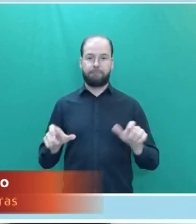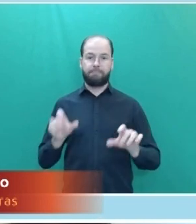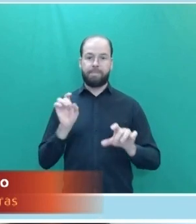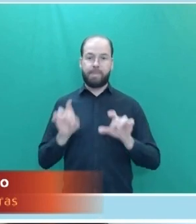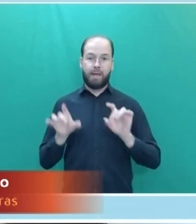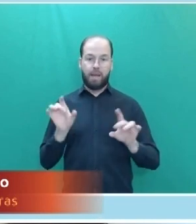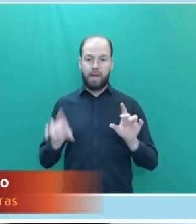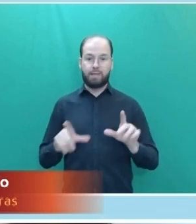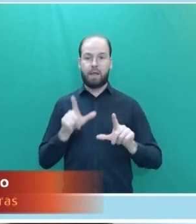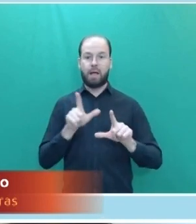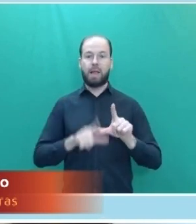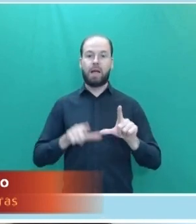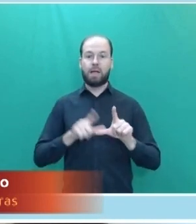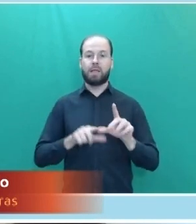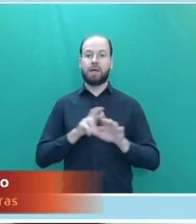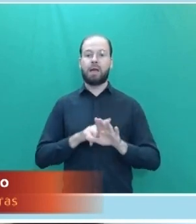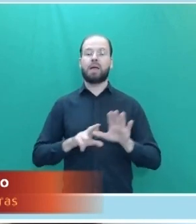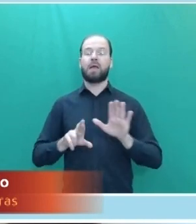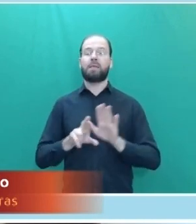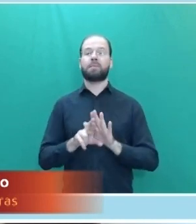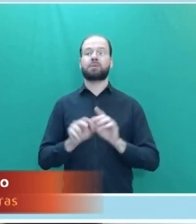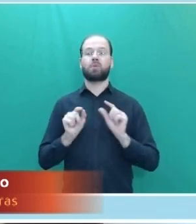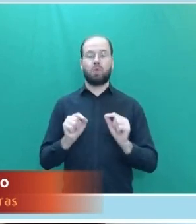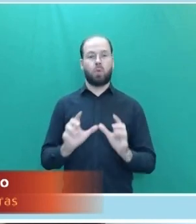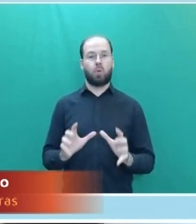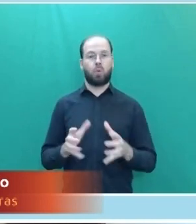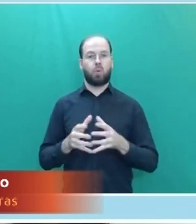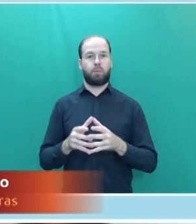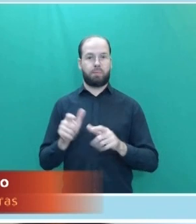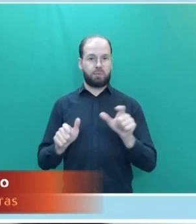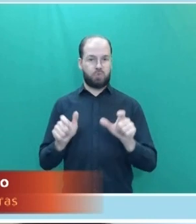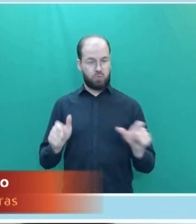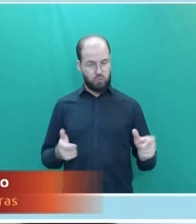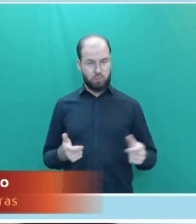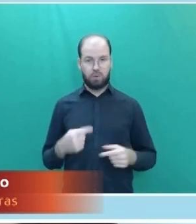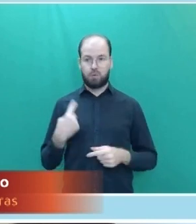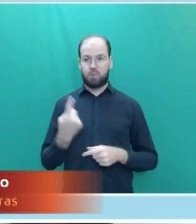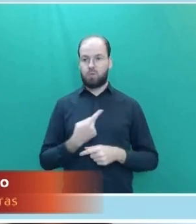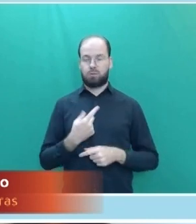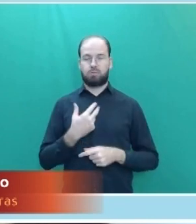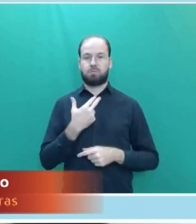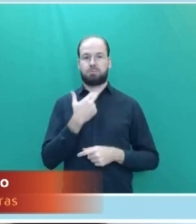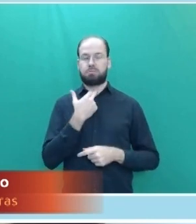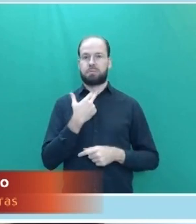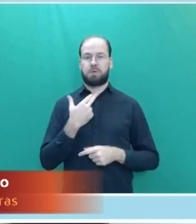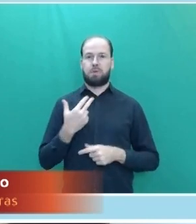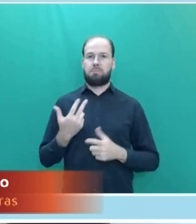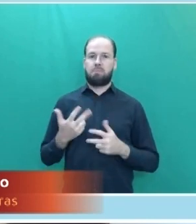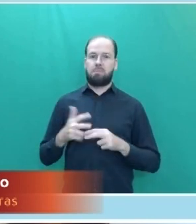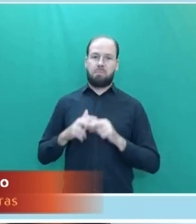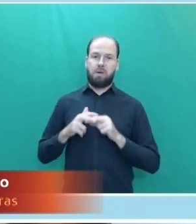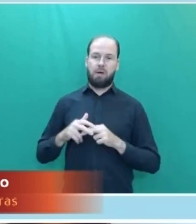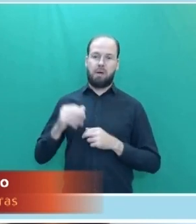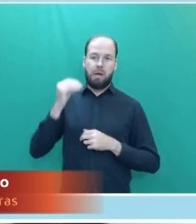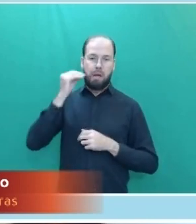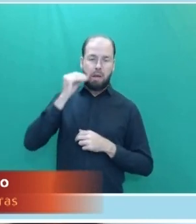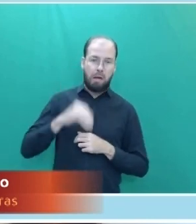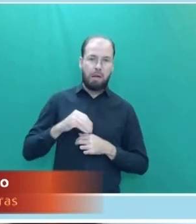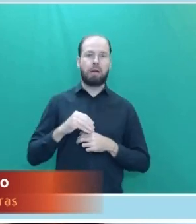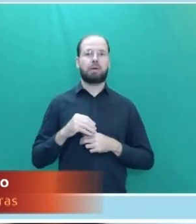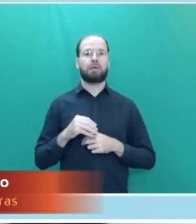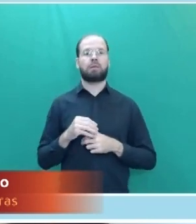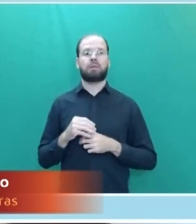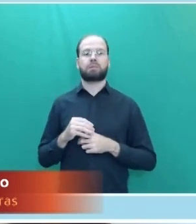dessa representa um grupo de pessoas, então acho que a gente não tem que ter motivos para estar cansados ou